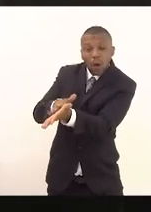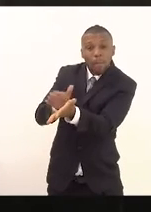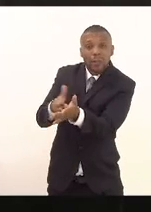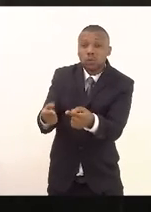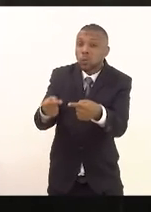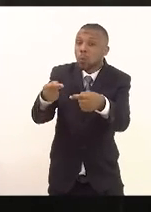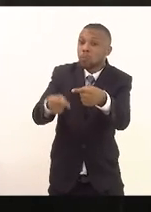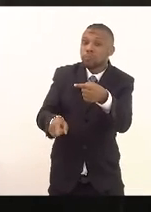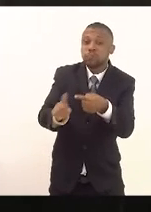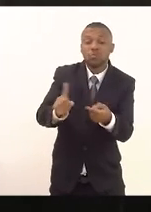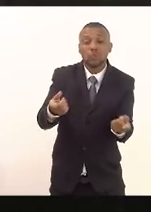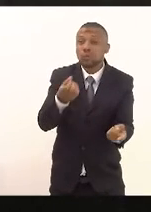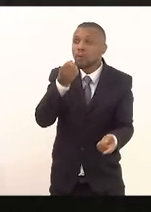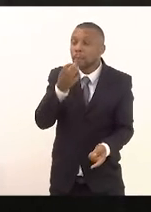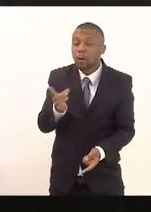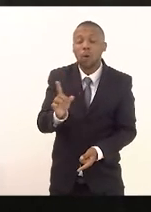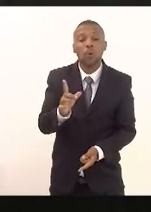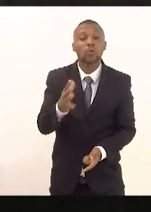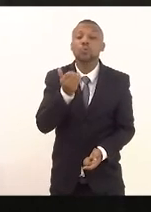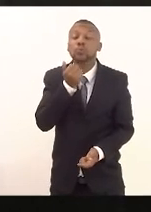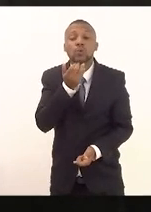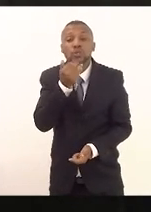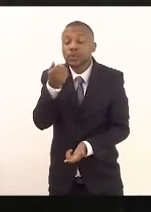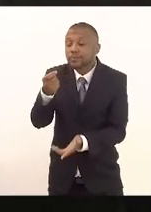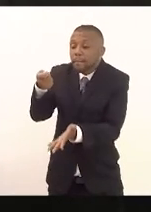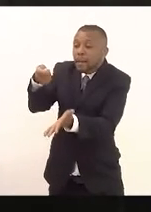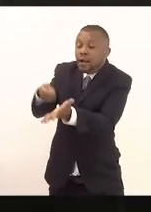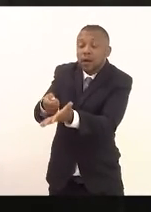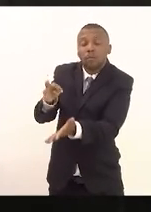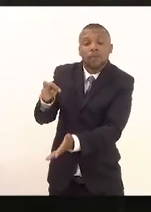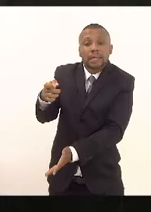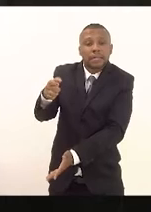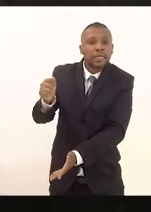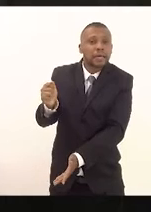essa também essa questão eu acho que fica